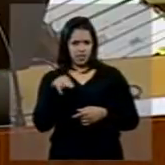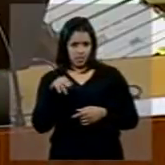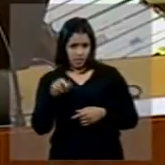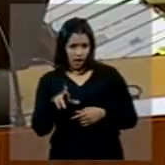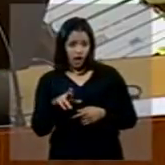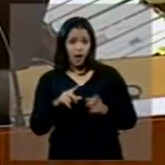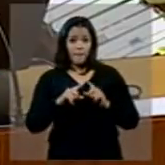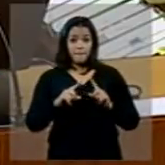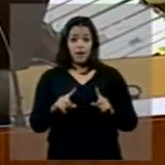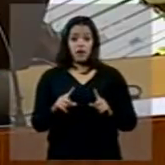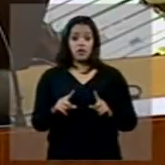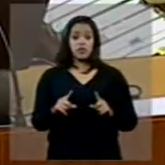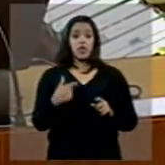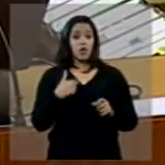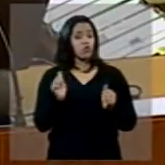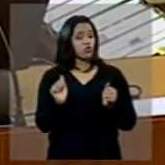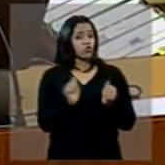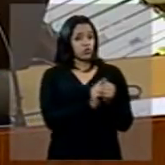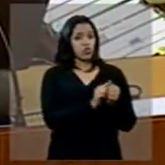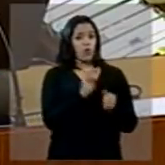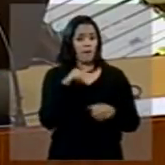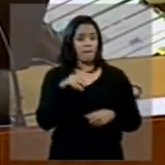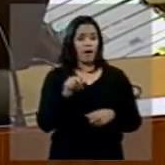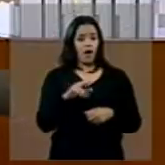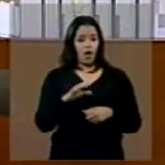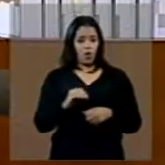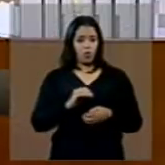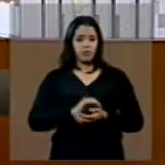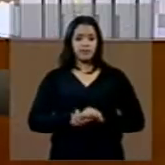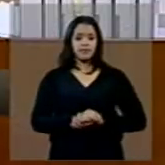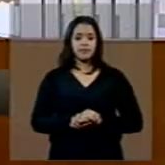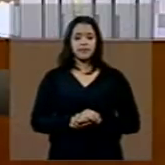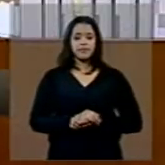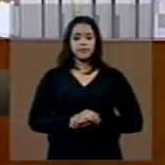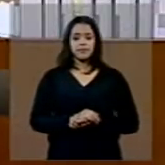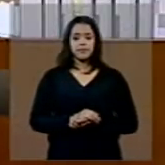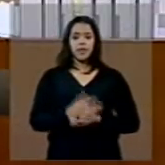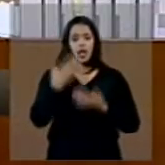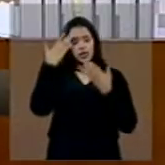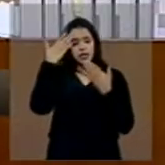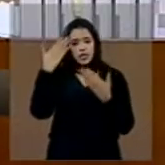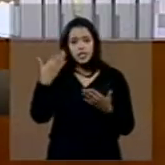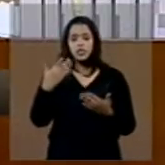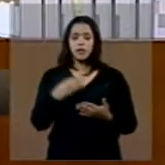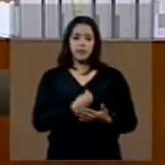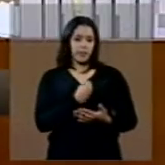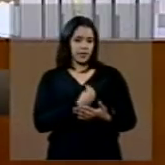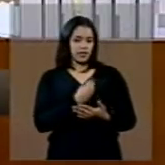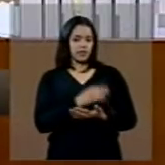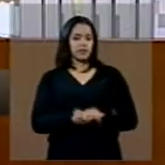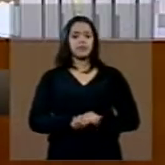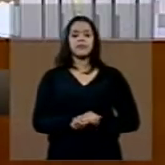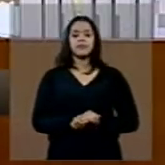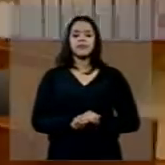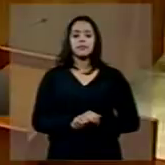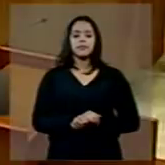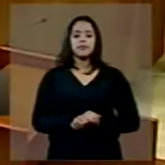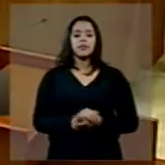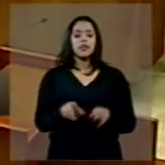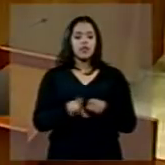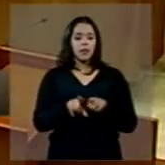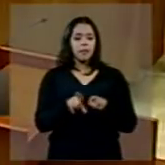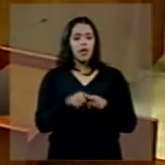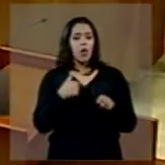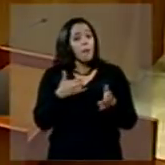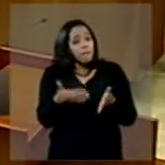em decisão definitiva, eu acompanho o ministro Marco Aurélio. Está bem. Fica bem. Agradeço a Vossa Excelência. Licença, presidente, anticompromisso para me